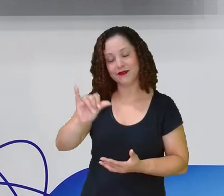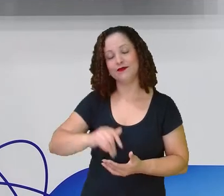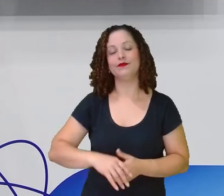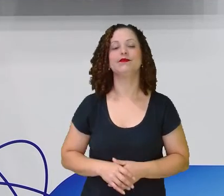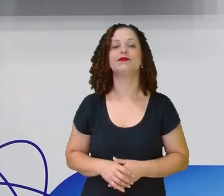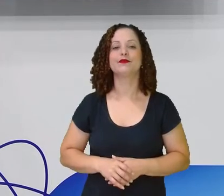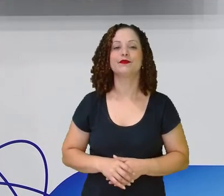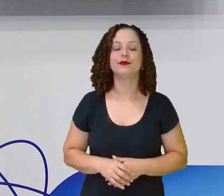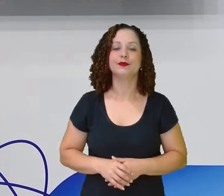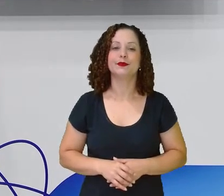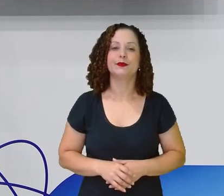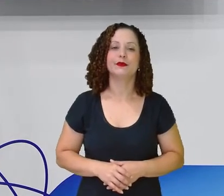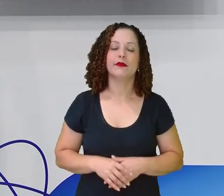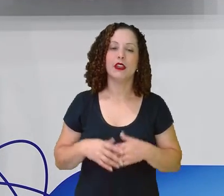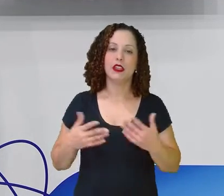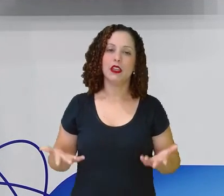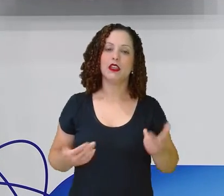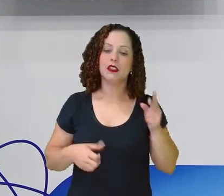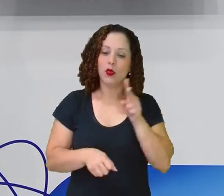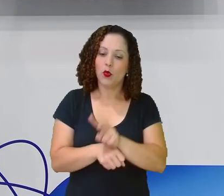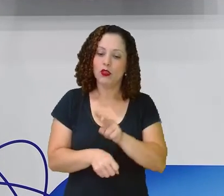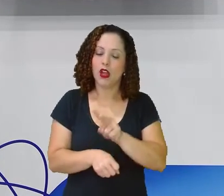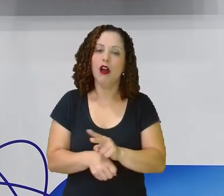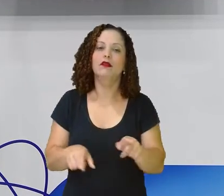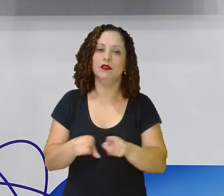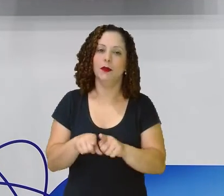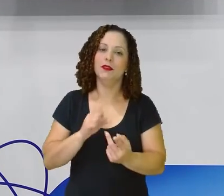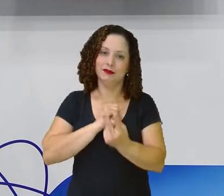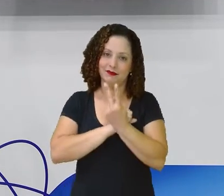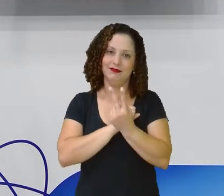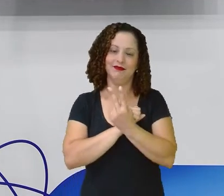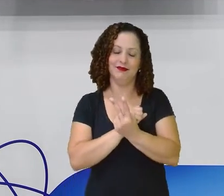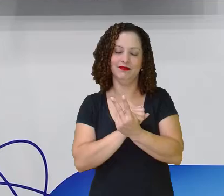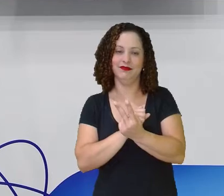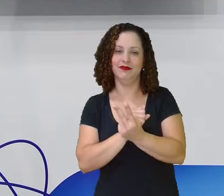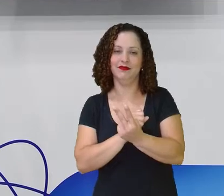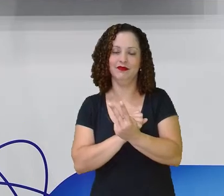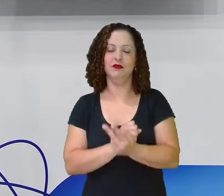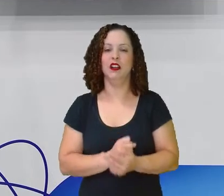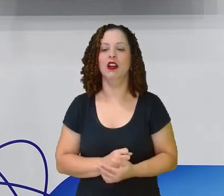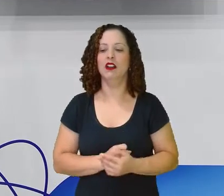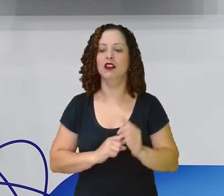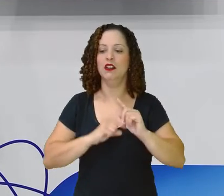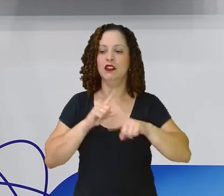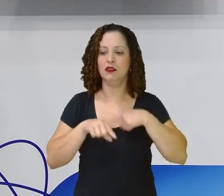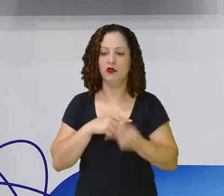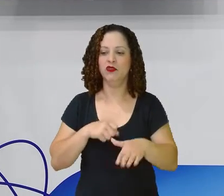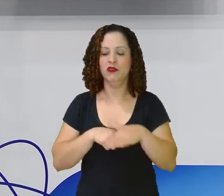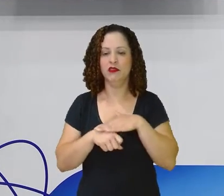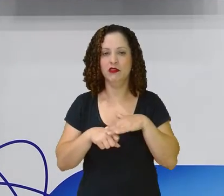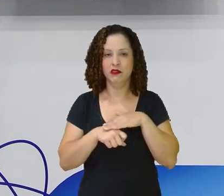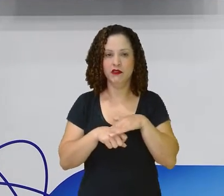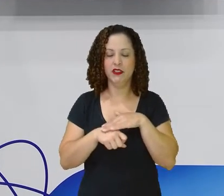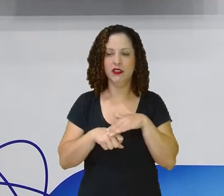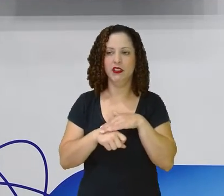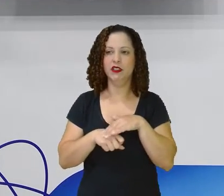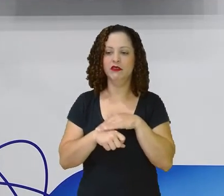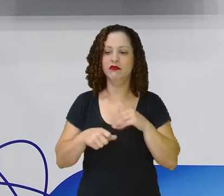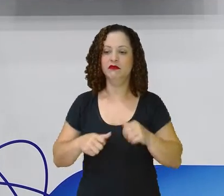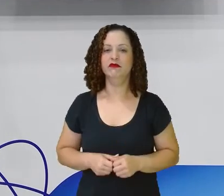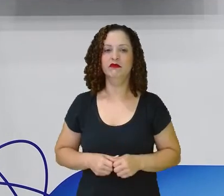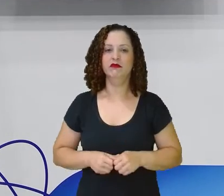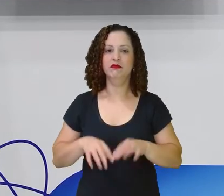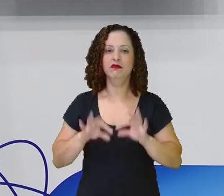para a gente também de alguma forma negativa. E a gente vai conversar mais sobre isso. Mas tudo que nós